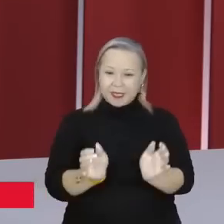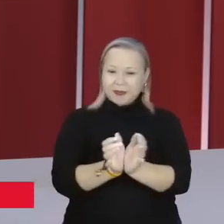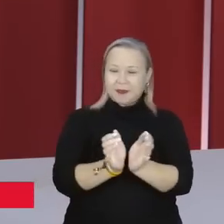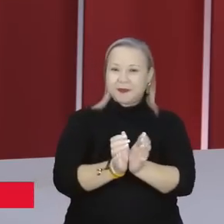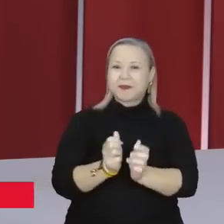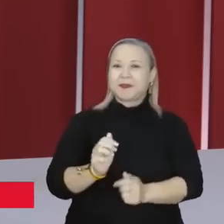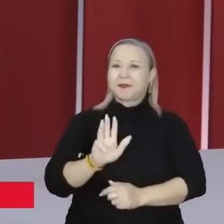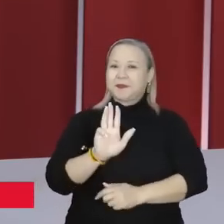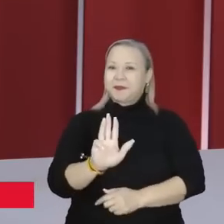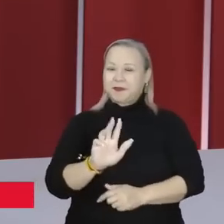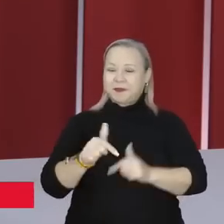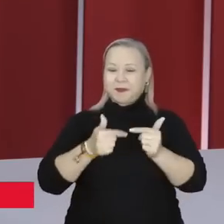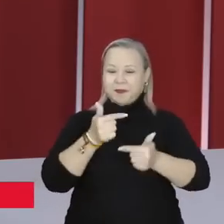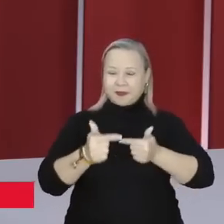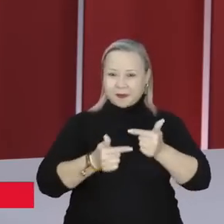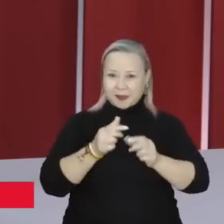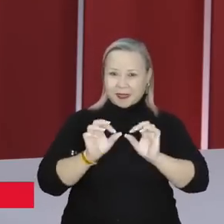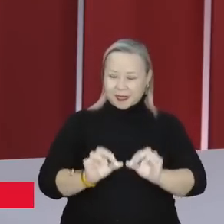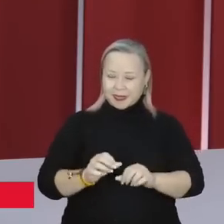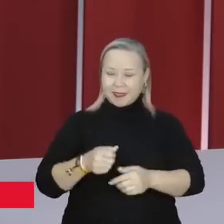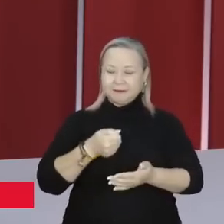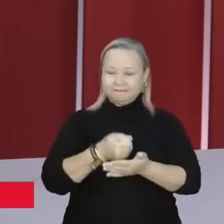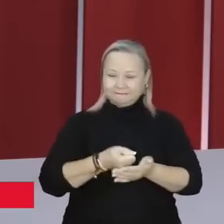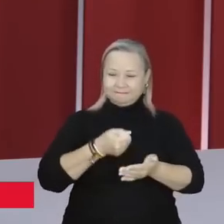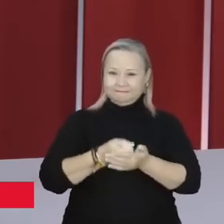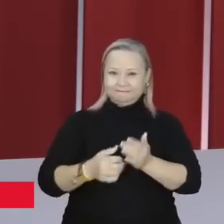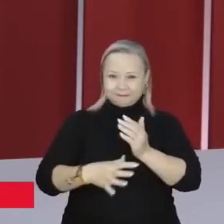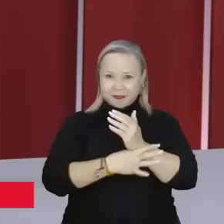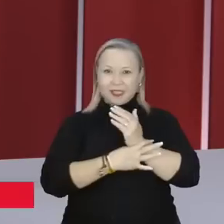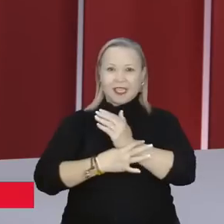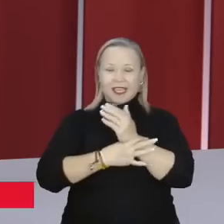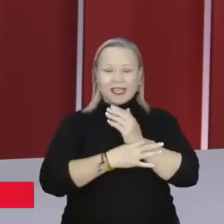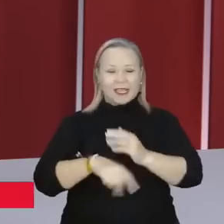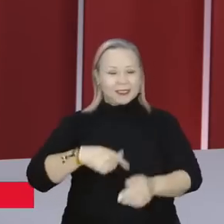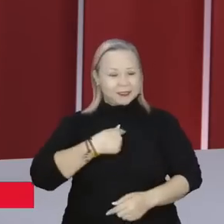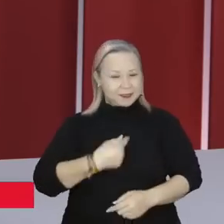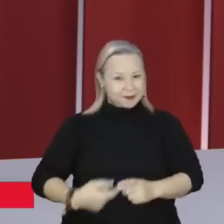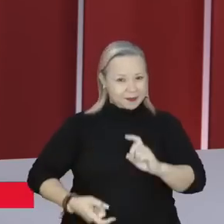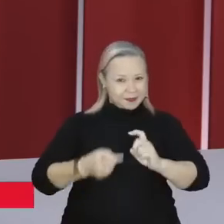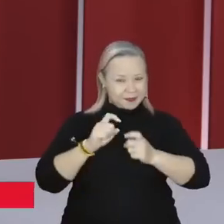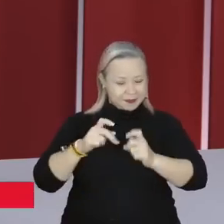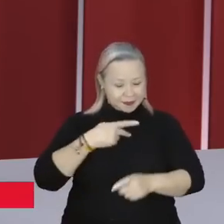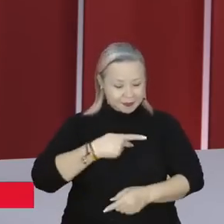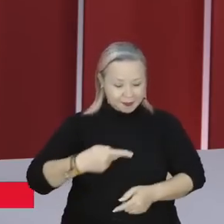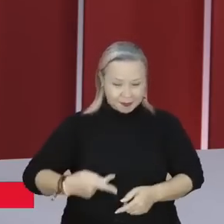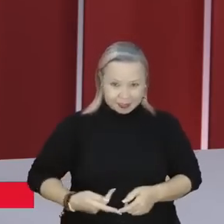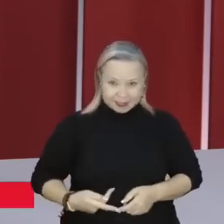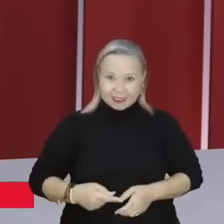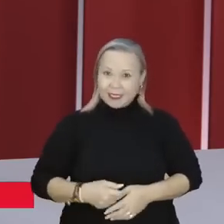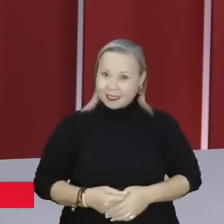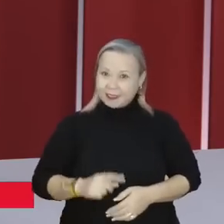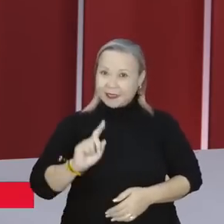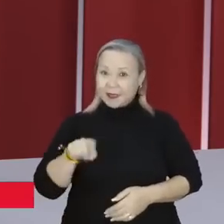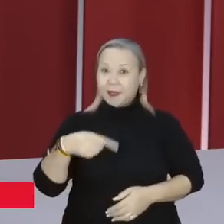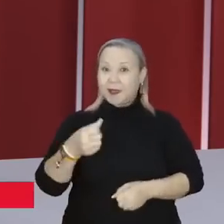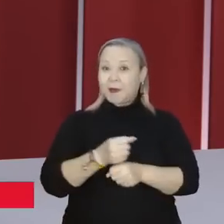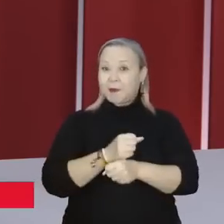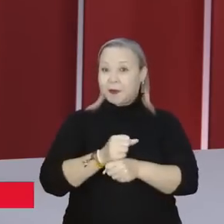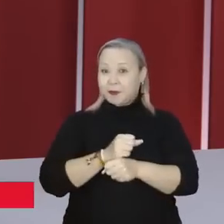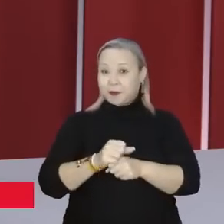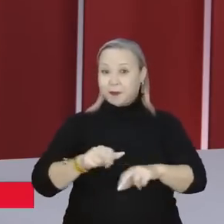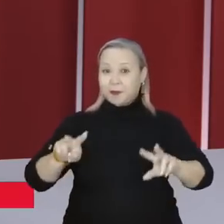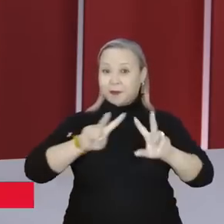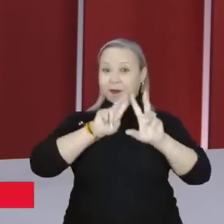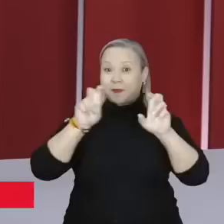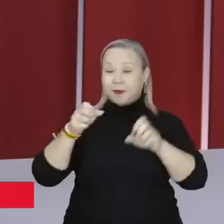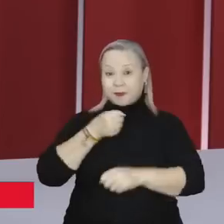né, que está trabalhando assim arduamente para garantir a governabilidade do presidente no próximo ano e é sobre isso a